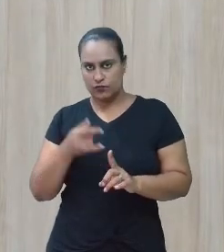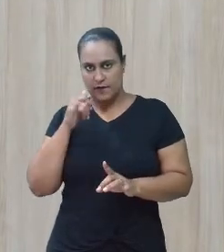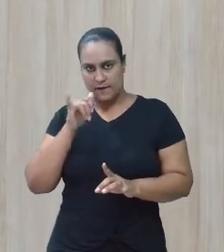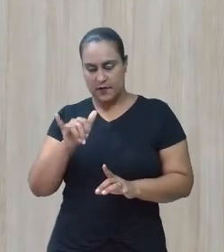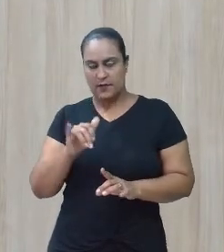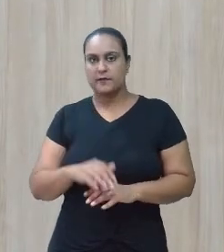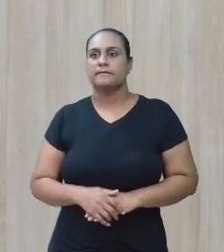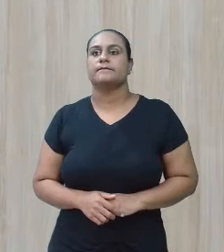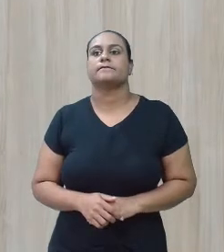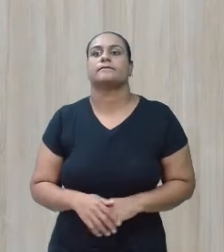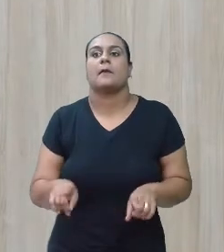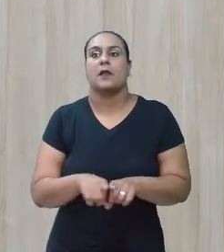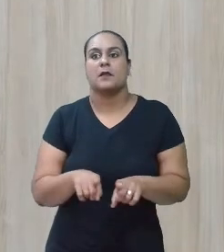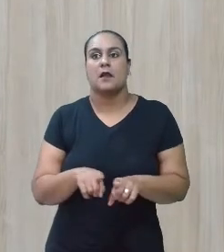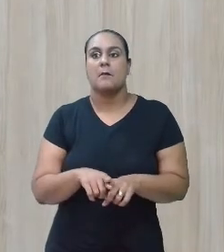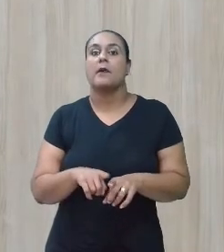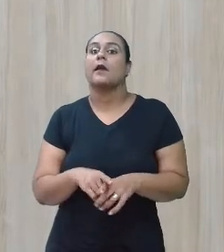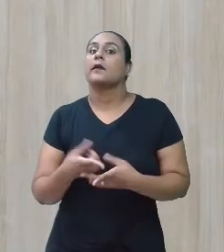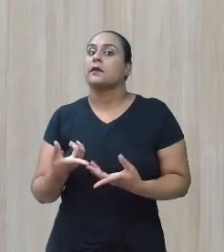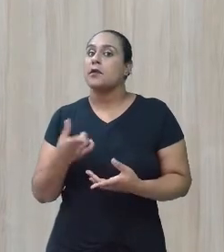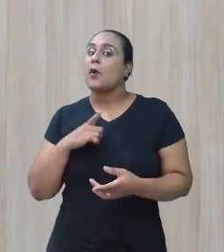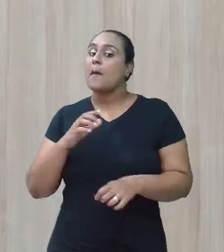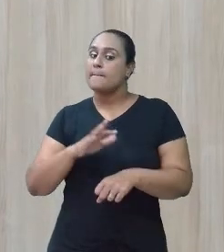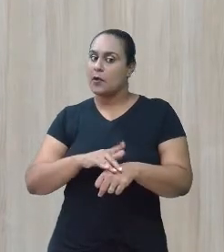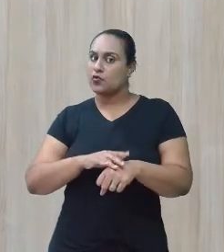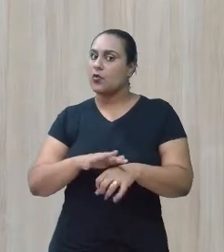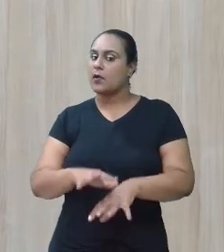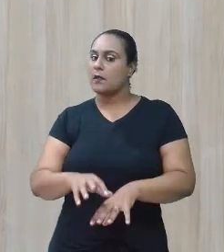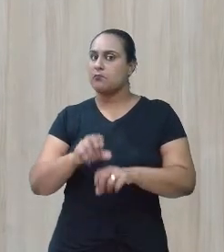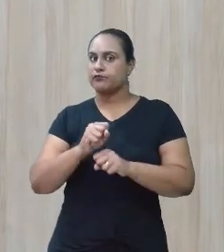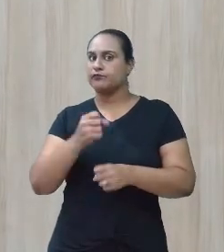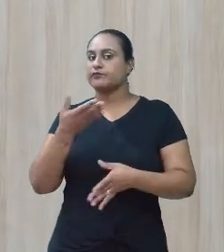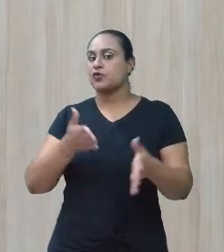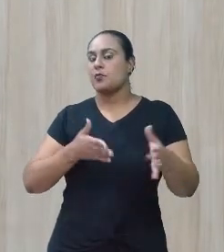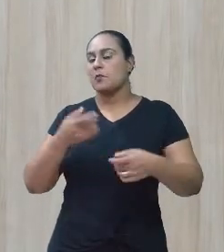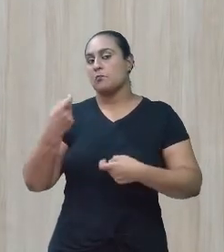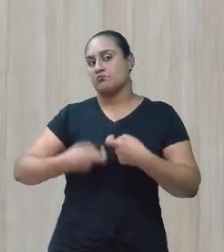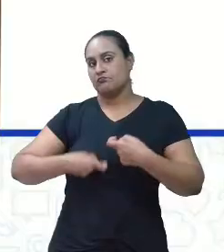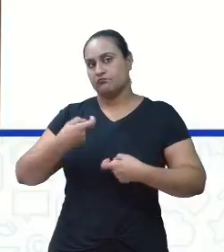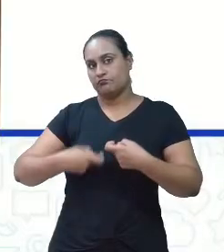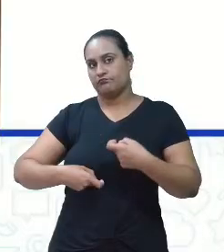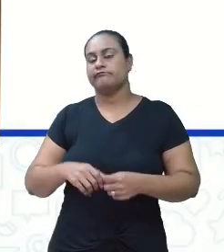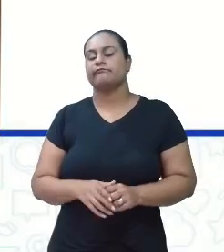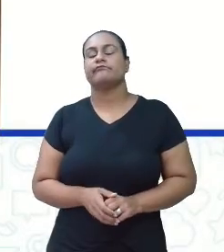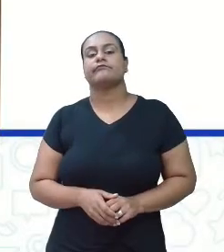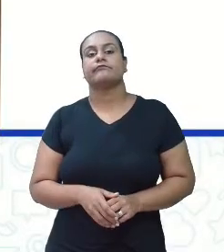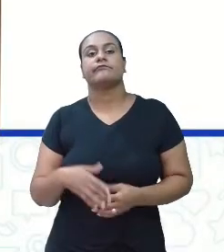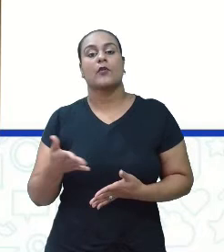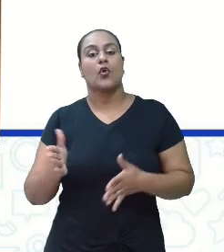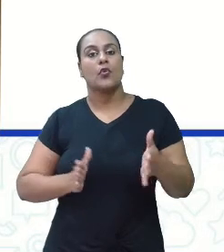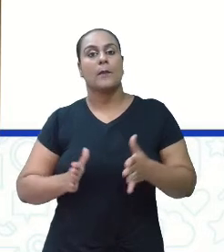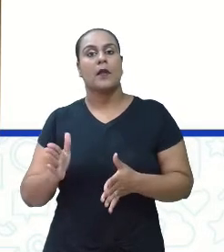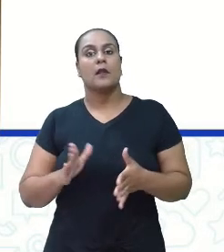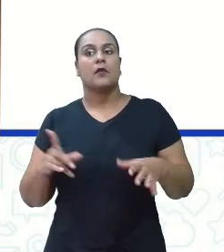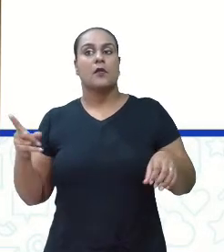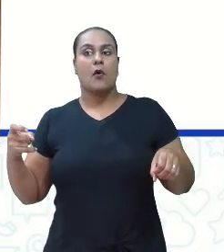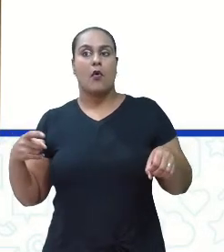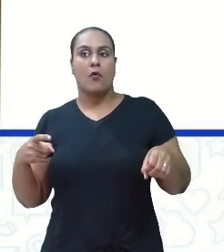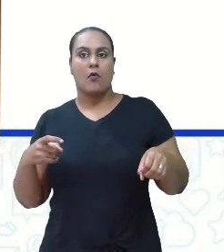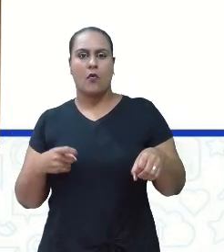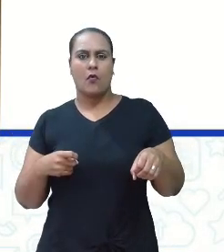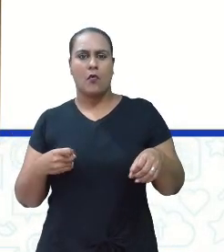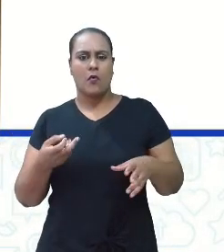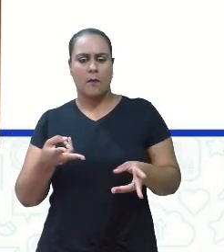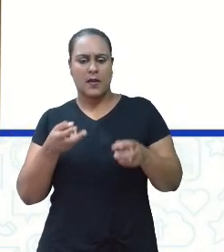não se livra também das infecções sexualmente transmissíveis. Então, no período da ovulação, verifica-se que o muco